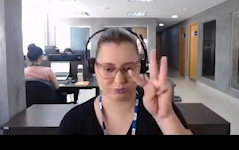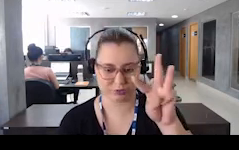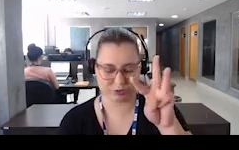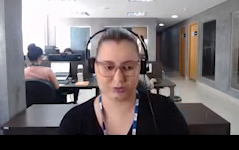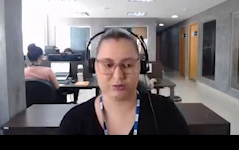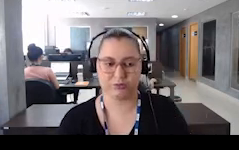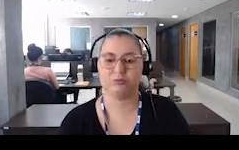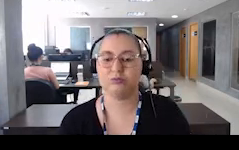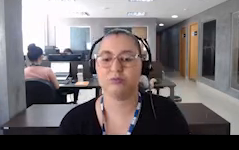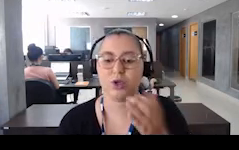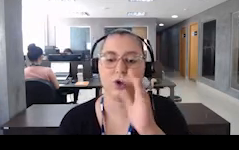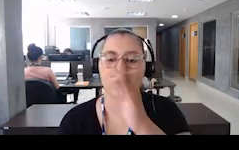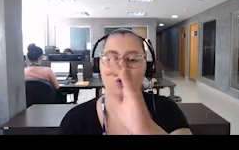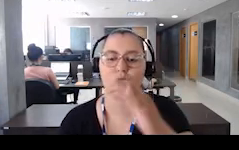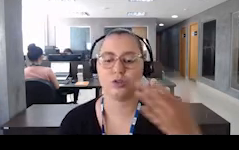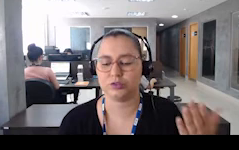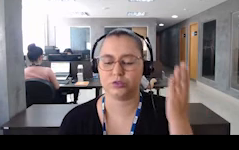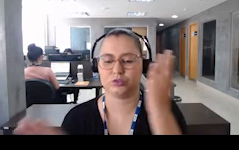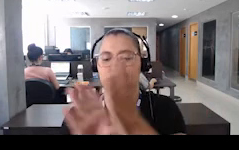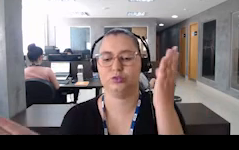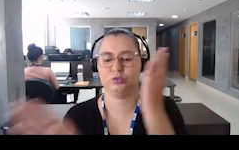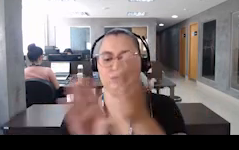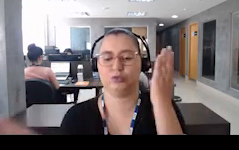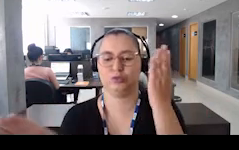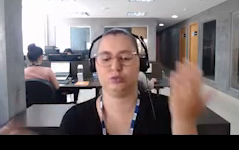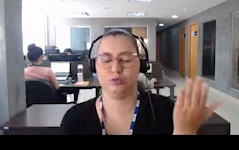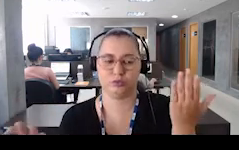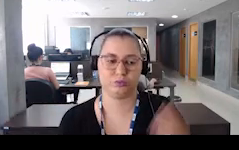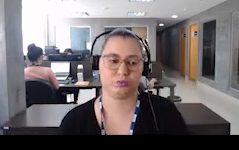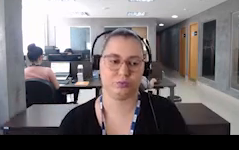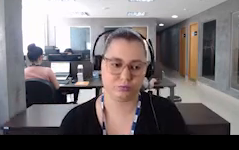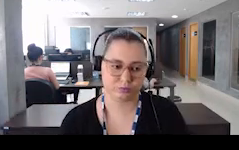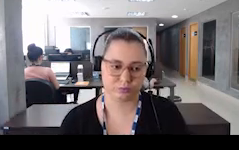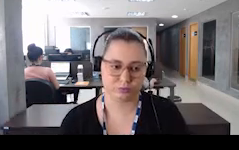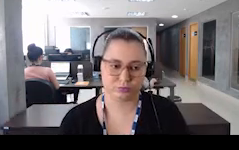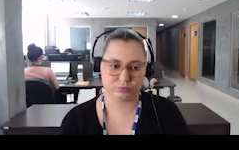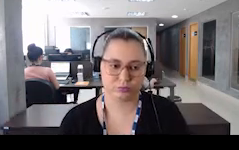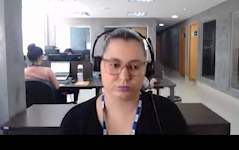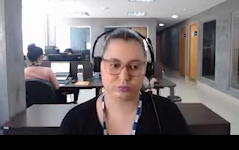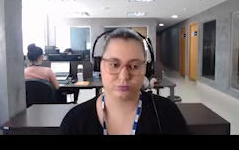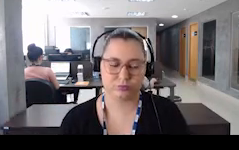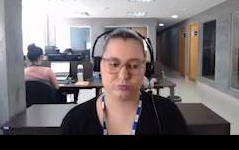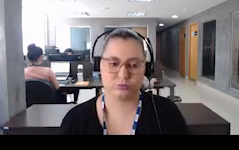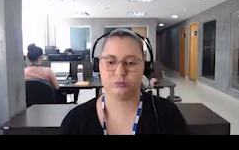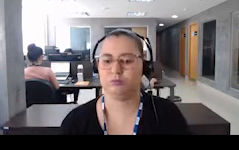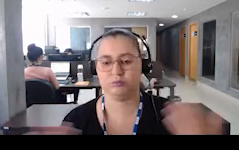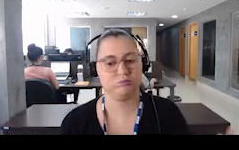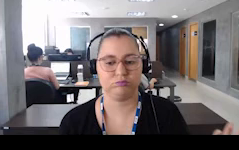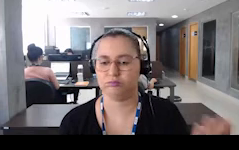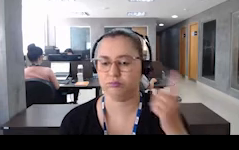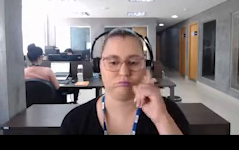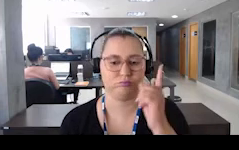watts. E a corrente, né? Eu quero descobrir a corrente, eu venho aqui e apago ela, né? Então, quanto que vai ser